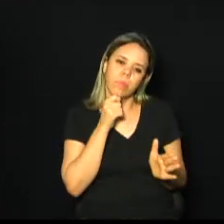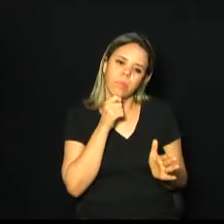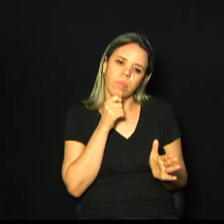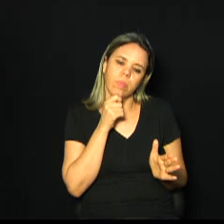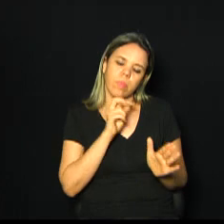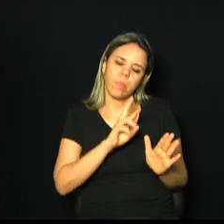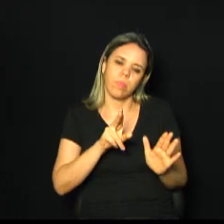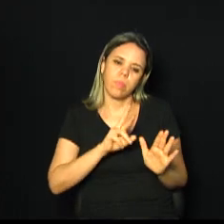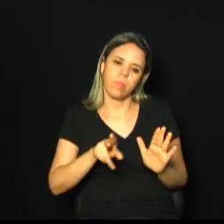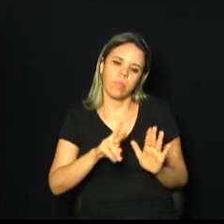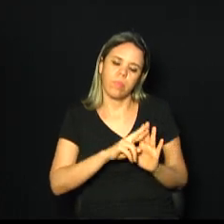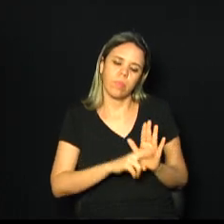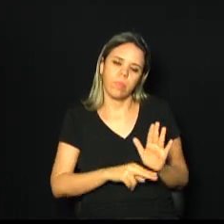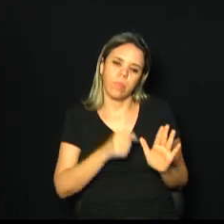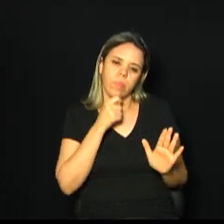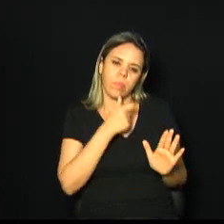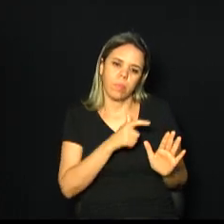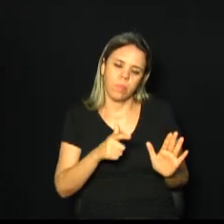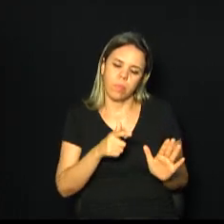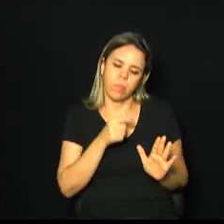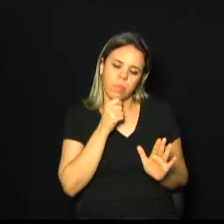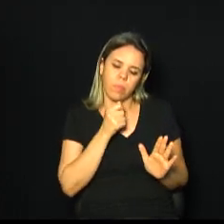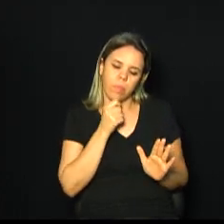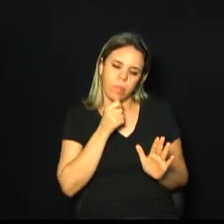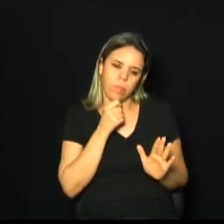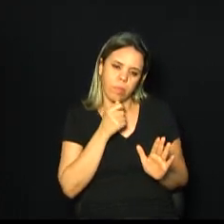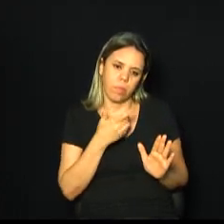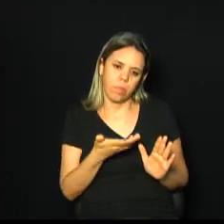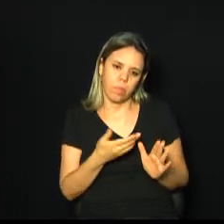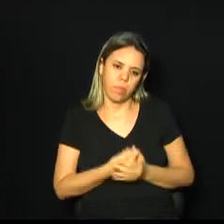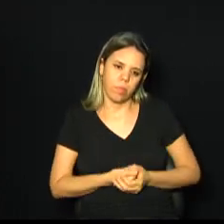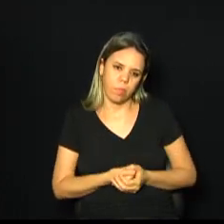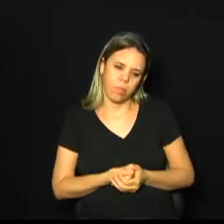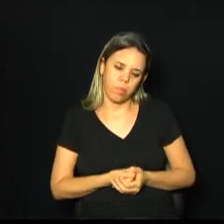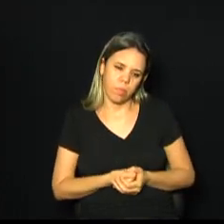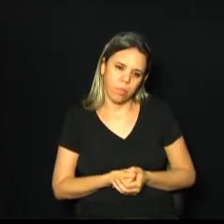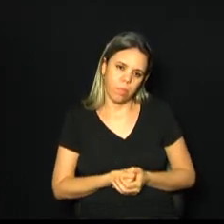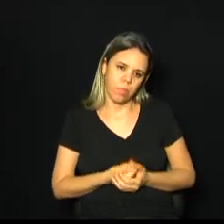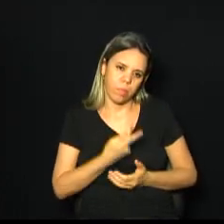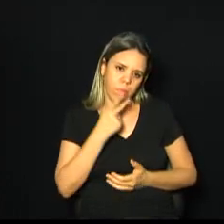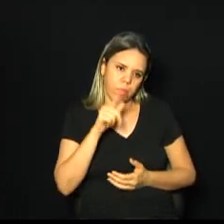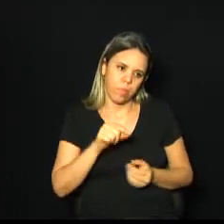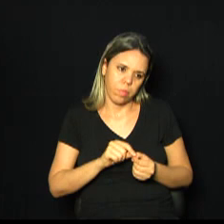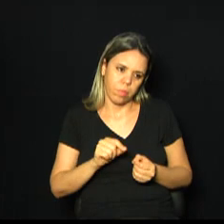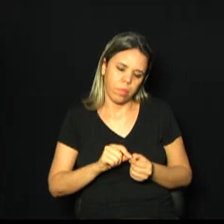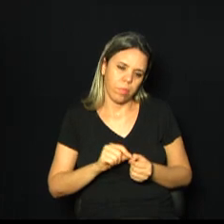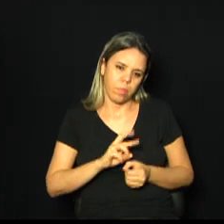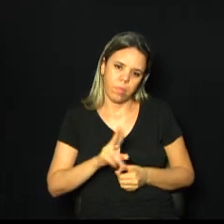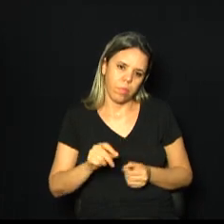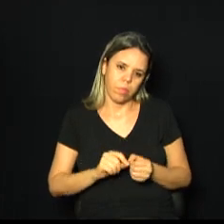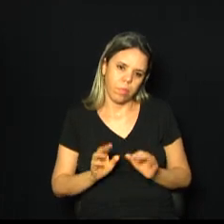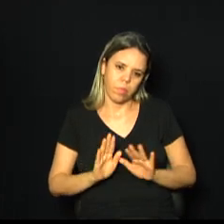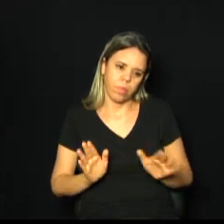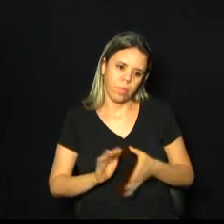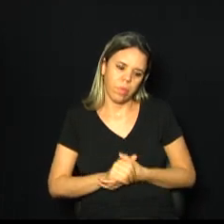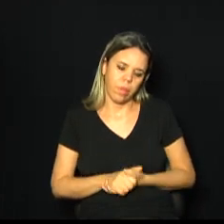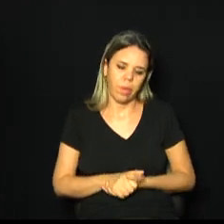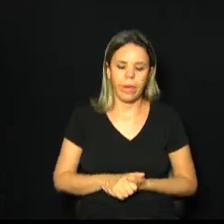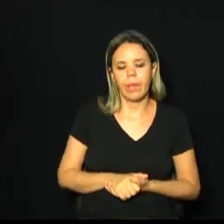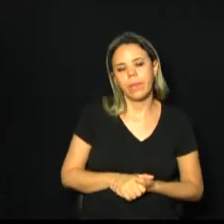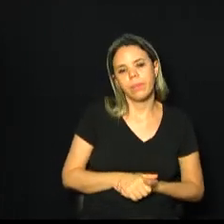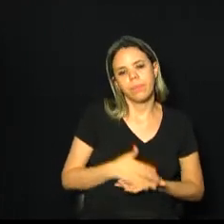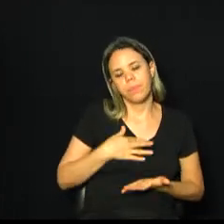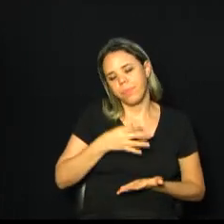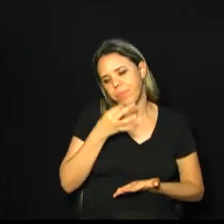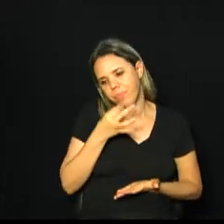não na verdade, ele foi dito que seria feito, mas ele não foi feito. E, ao meu ver,